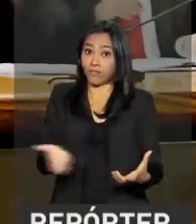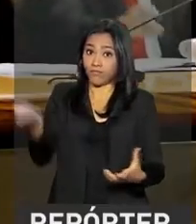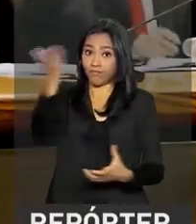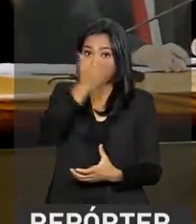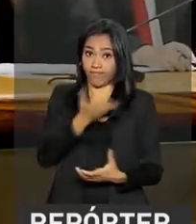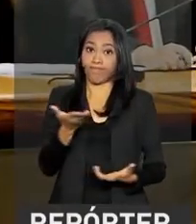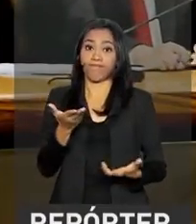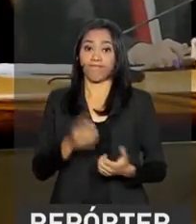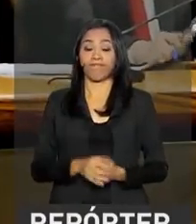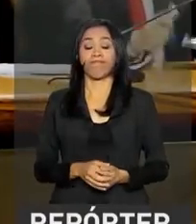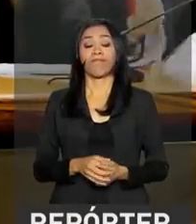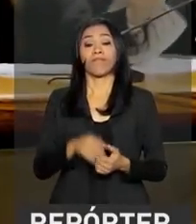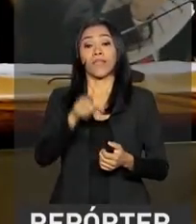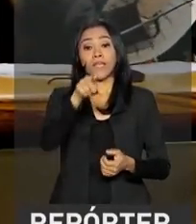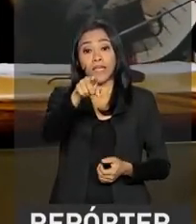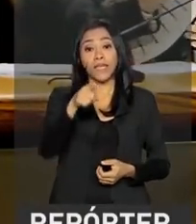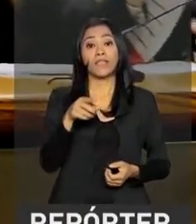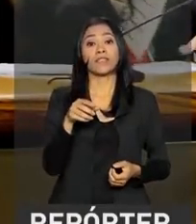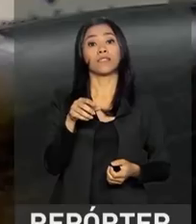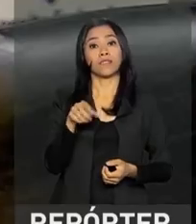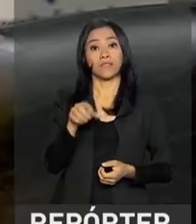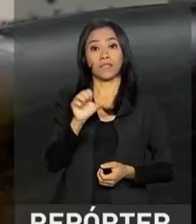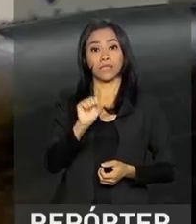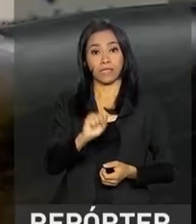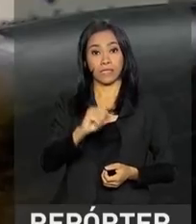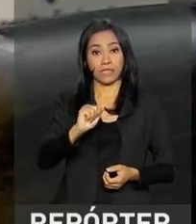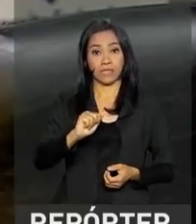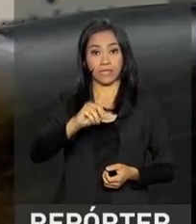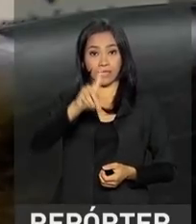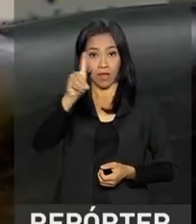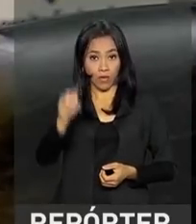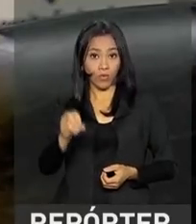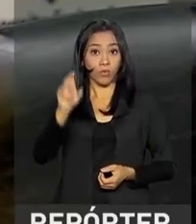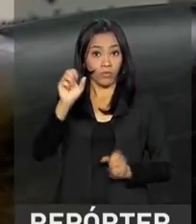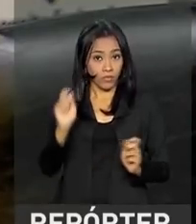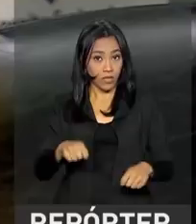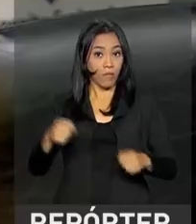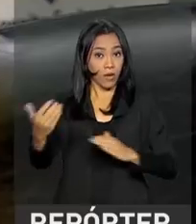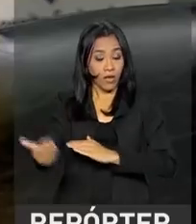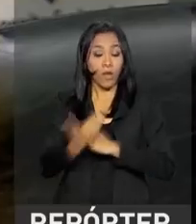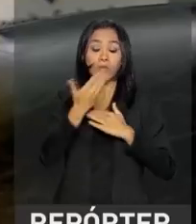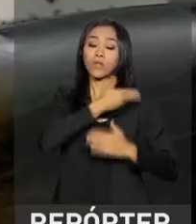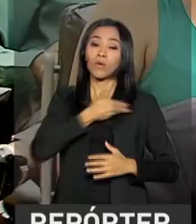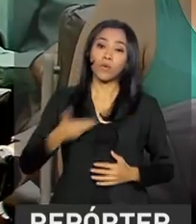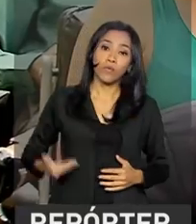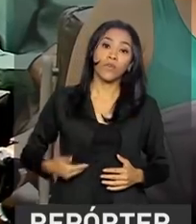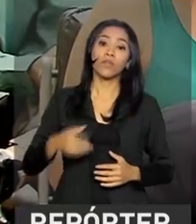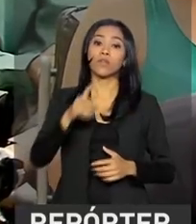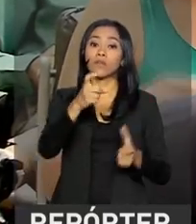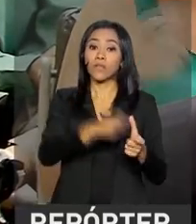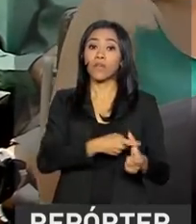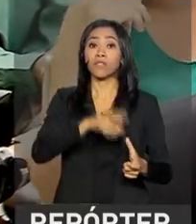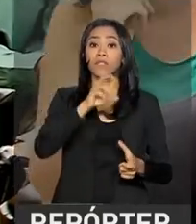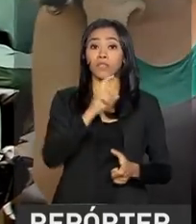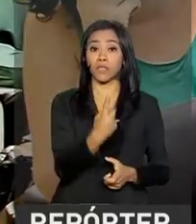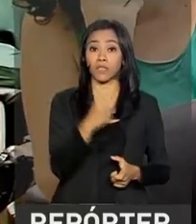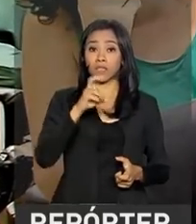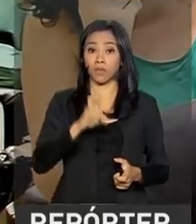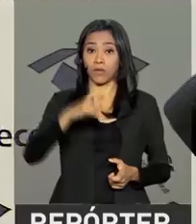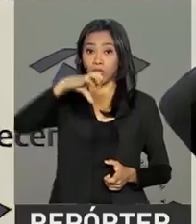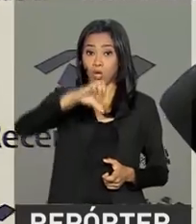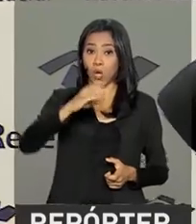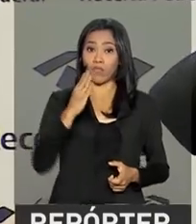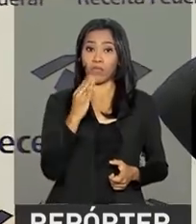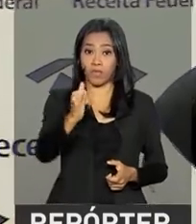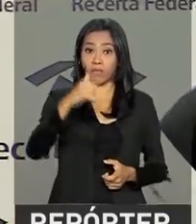e esse saldo pode ajudar o governo no cumprimento da meta fiscal com déficit previsto em 159 bilhões de reais este ano